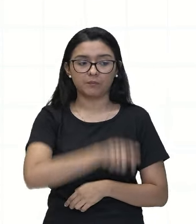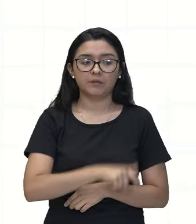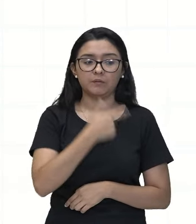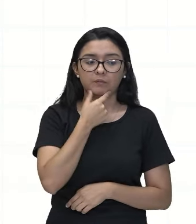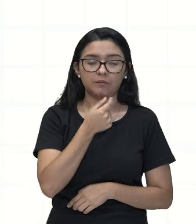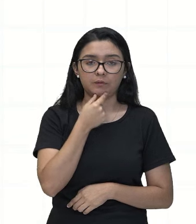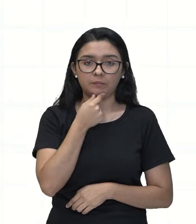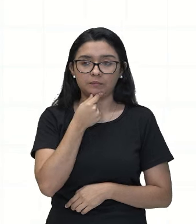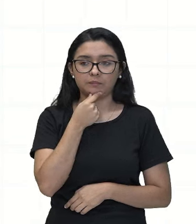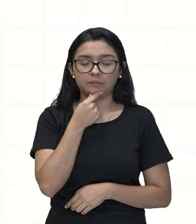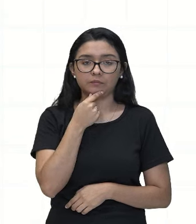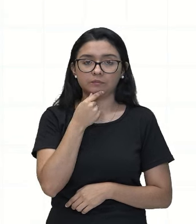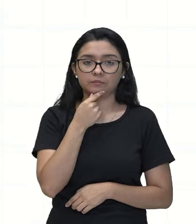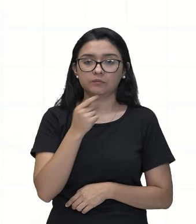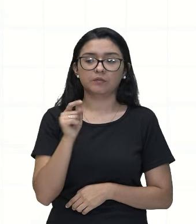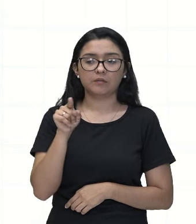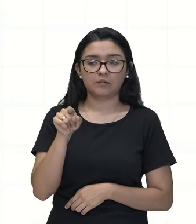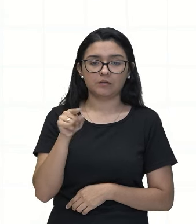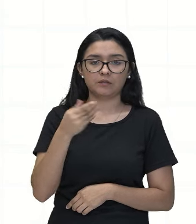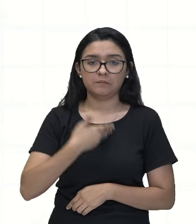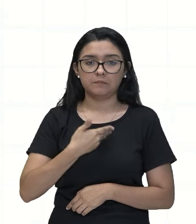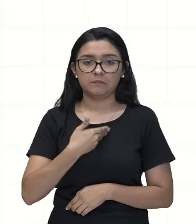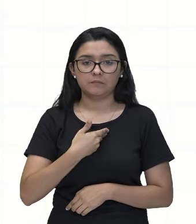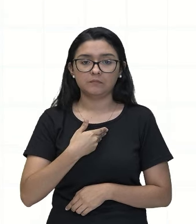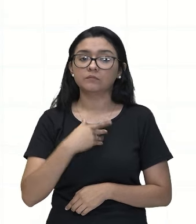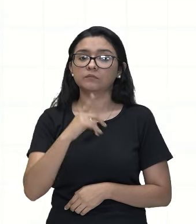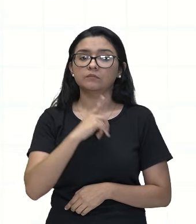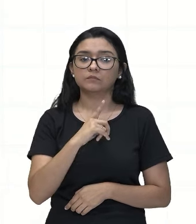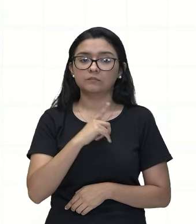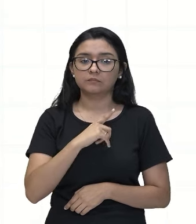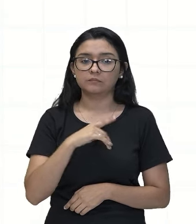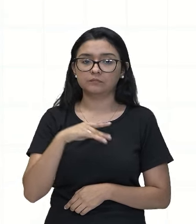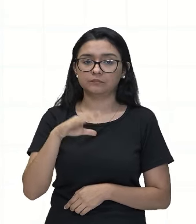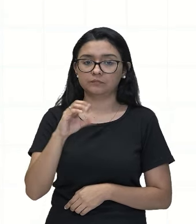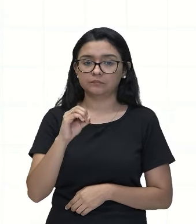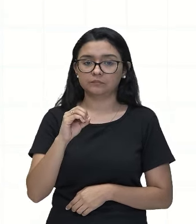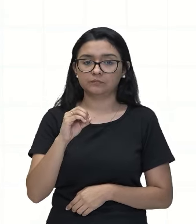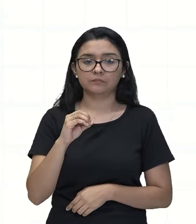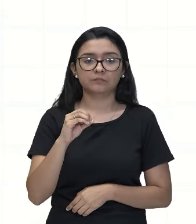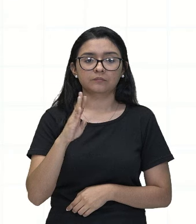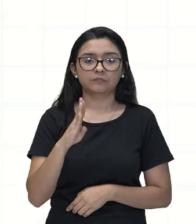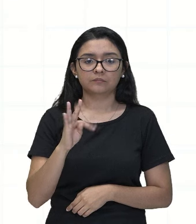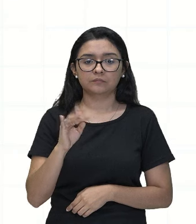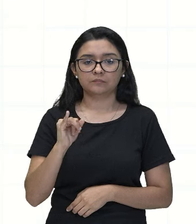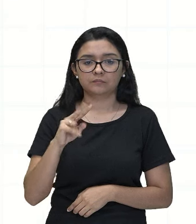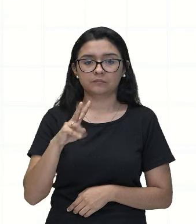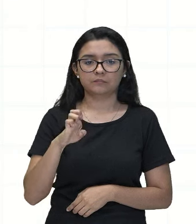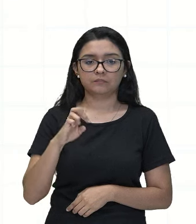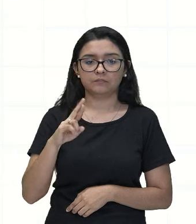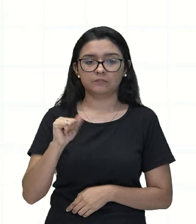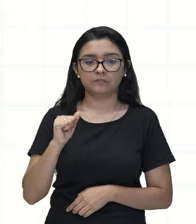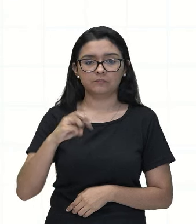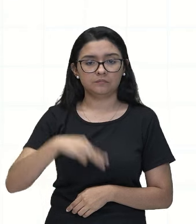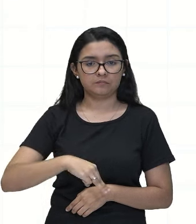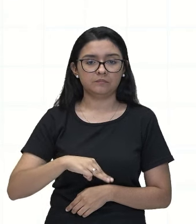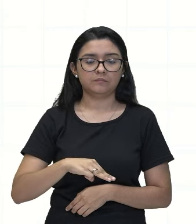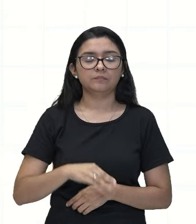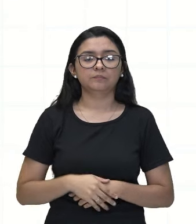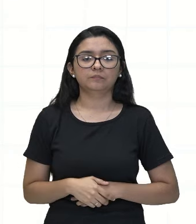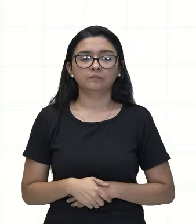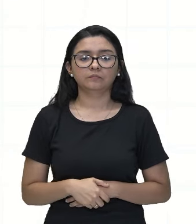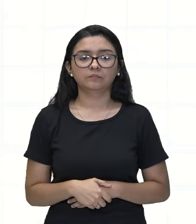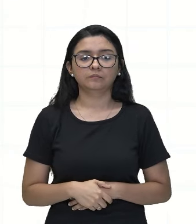obtiveram ó o verbo no plural para podendo concordar com os dois núcleos aqui né ou